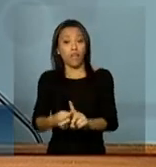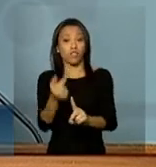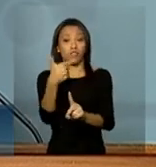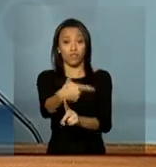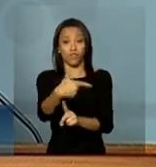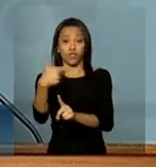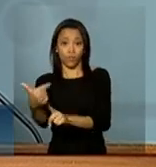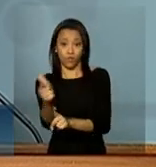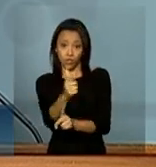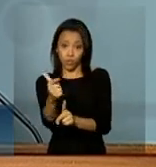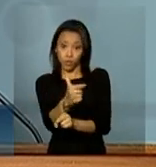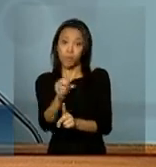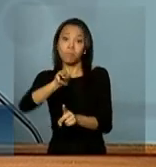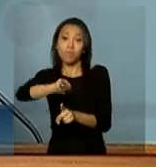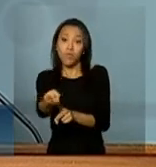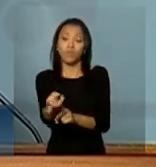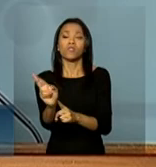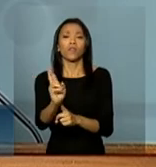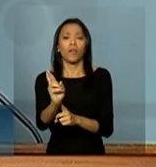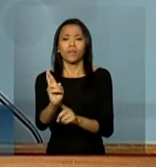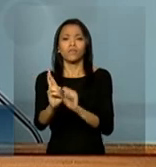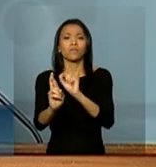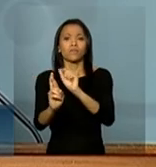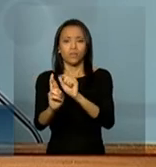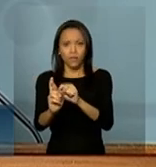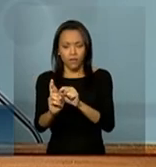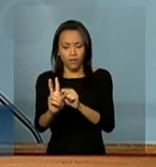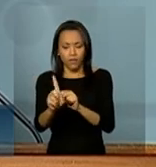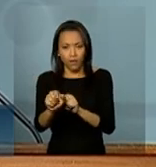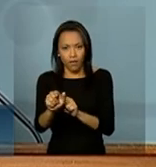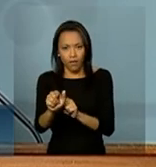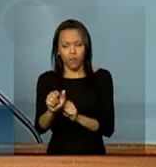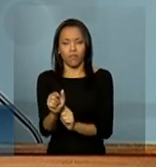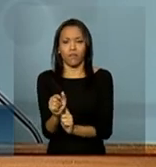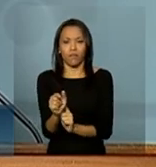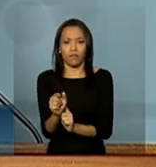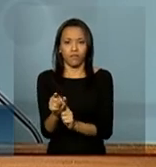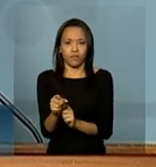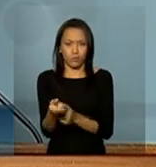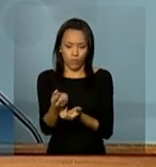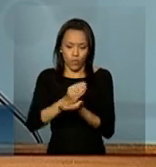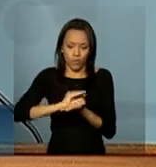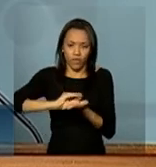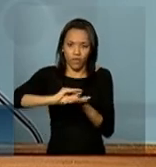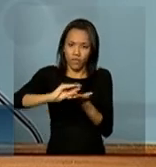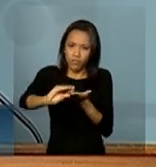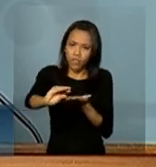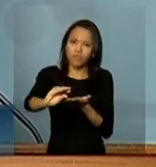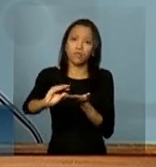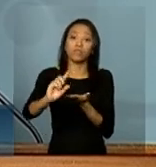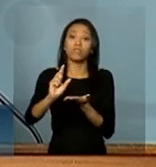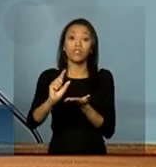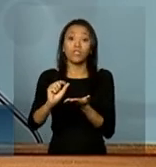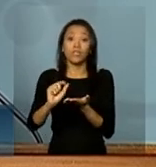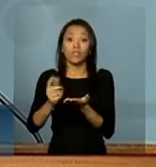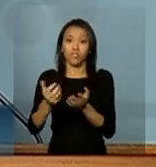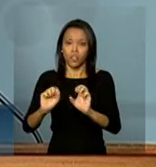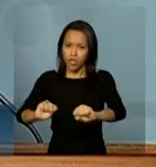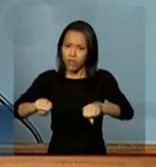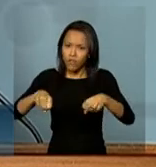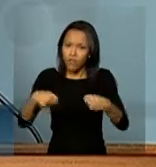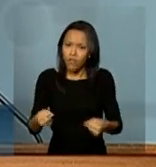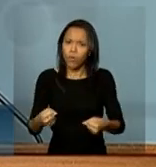reais, prefeito, que é exatamente também o investimento no reforço de requalificação